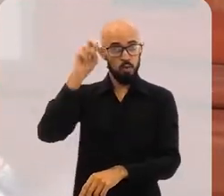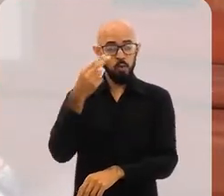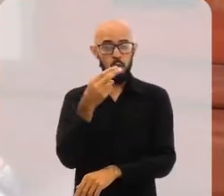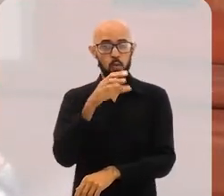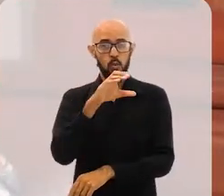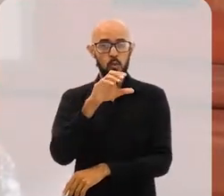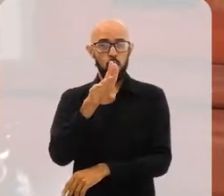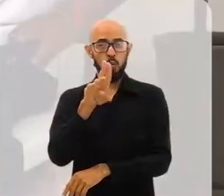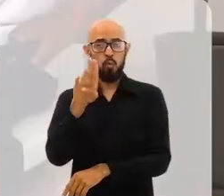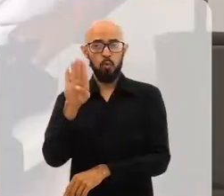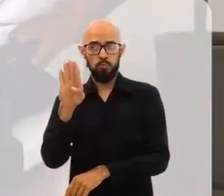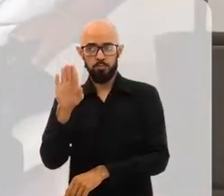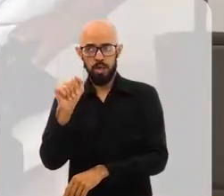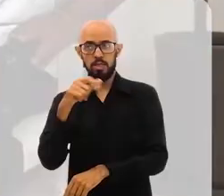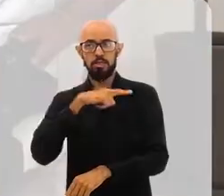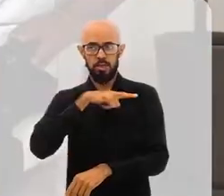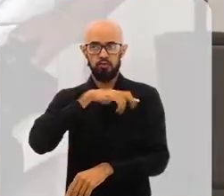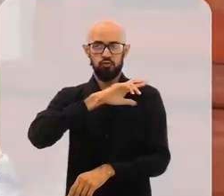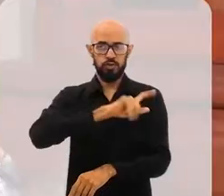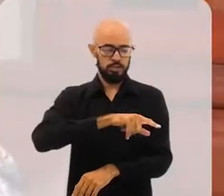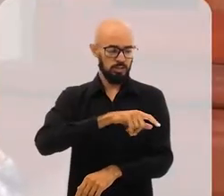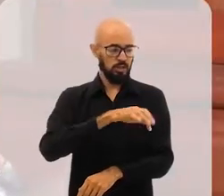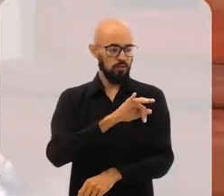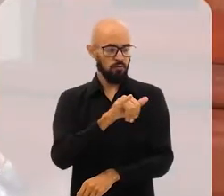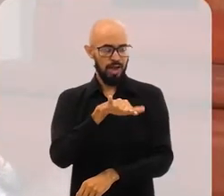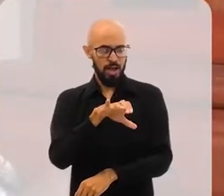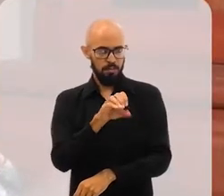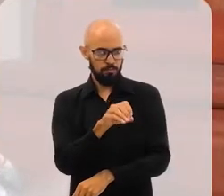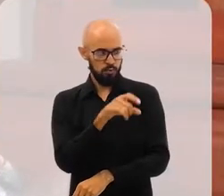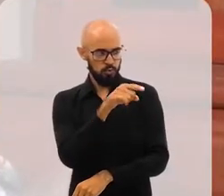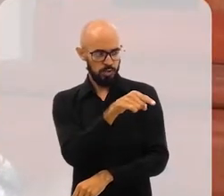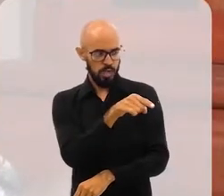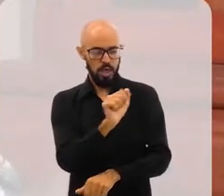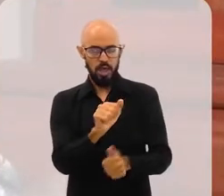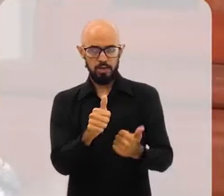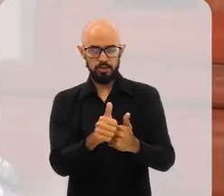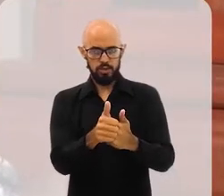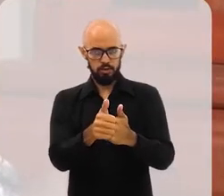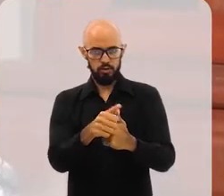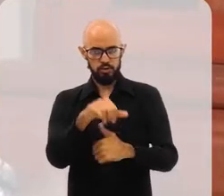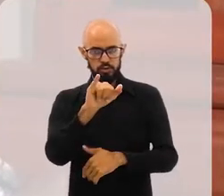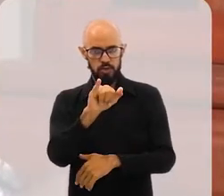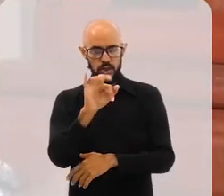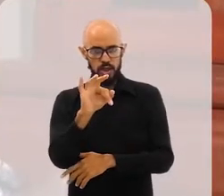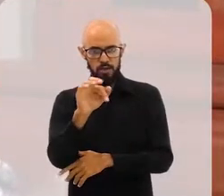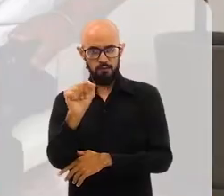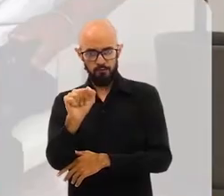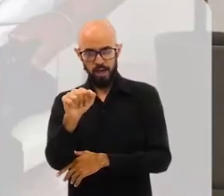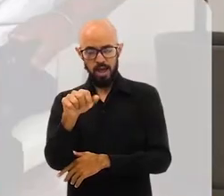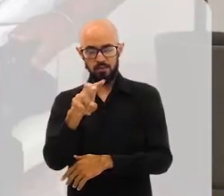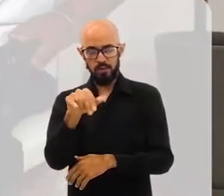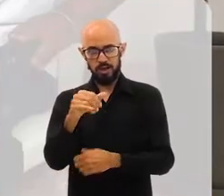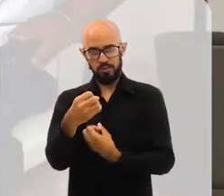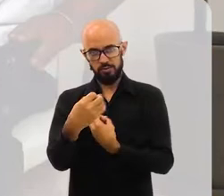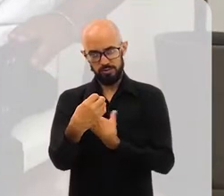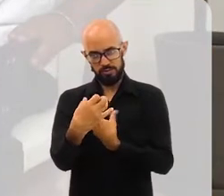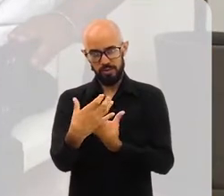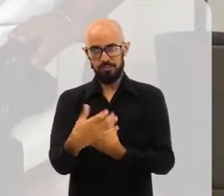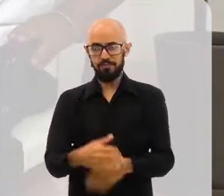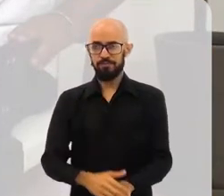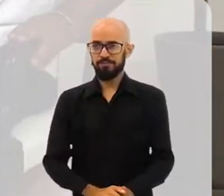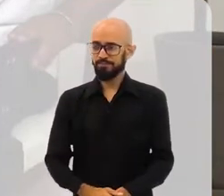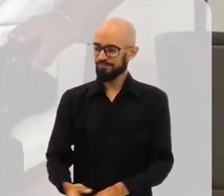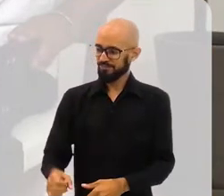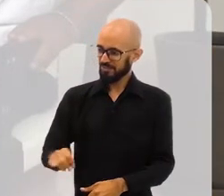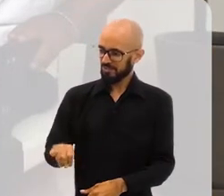dessas diferenças com o Fábio Bastos nascer.de fa que vai conversar conosco E aí Fábio